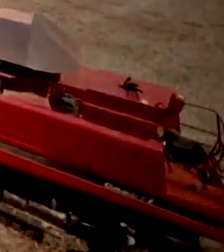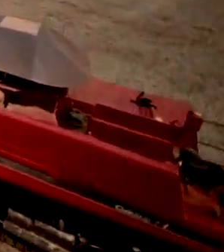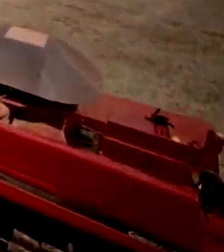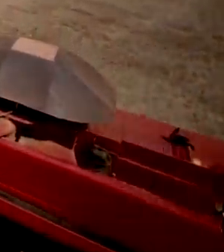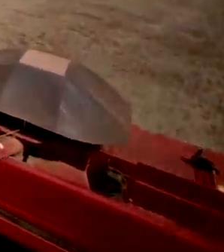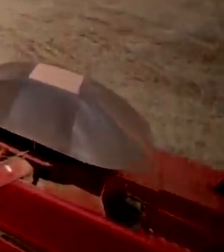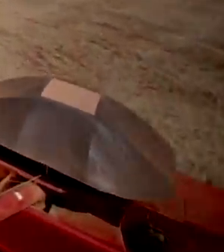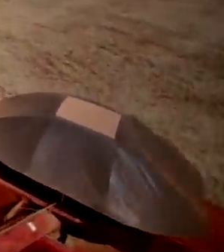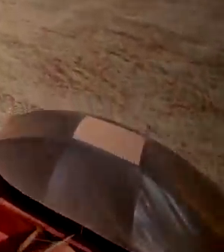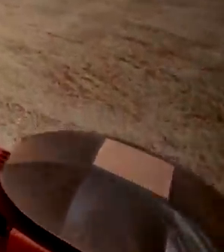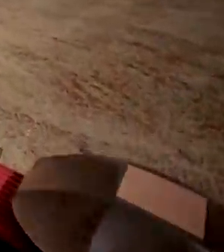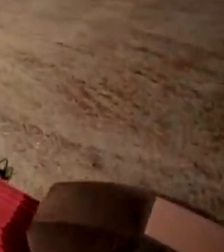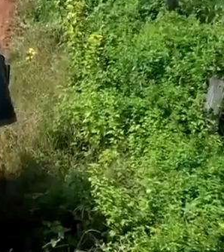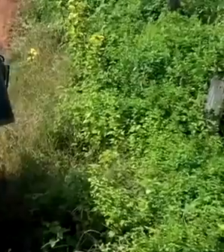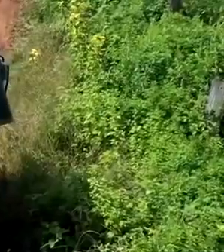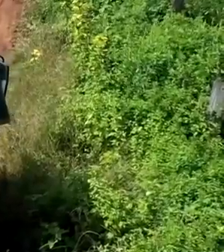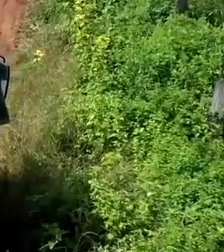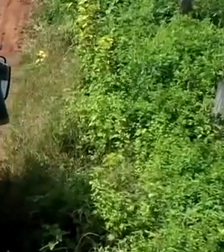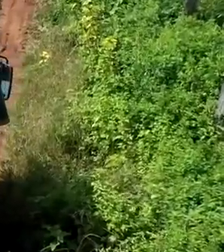Tchau, tchau.